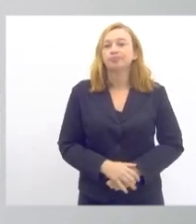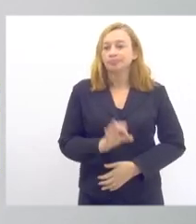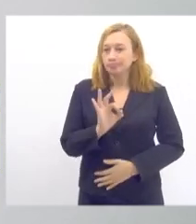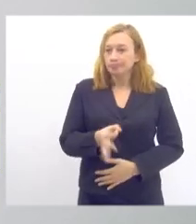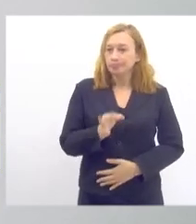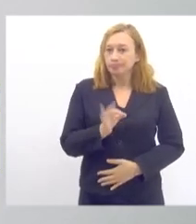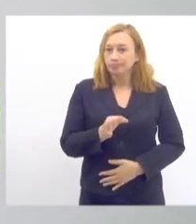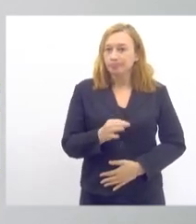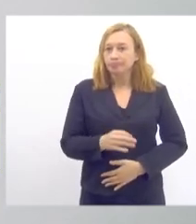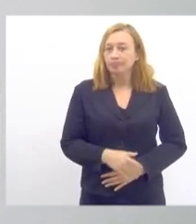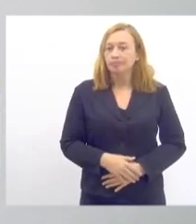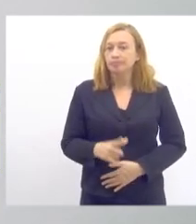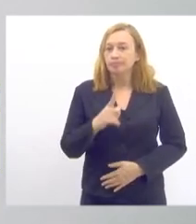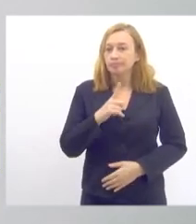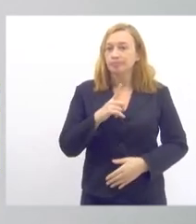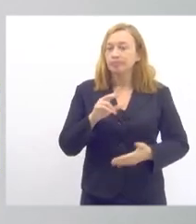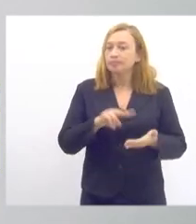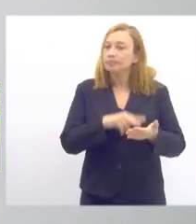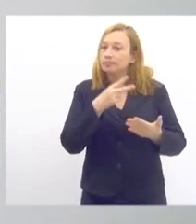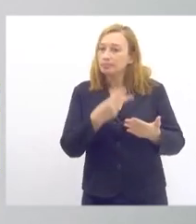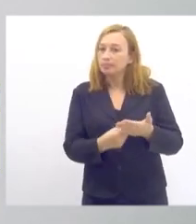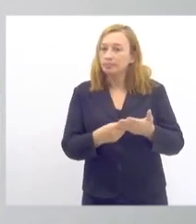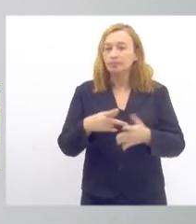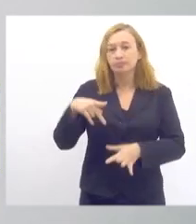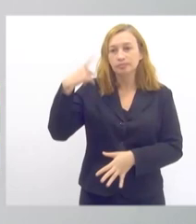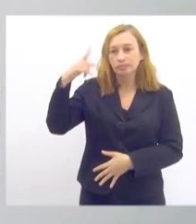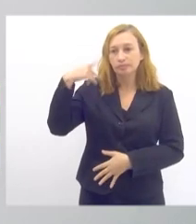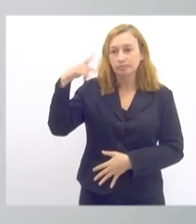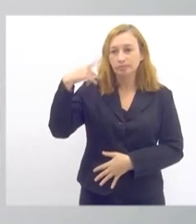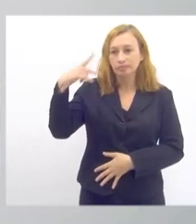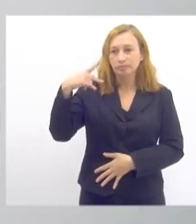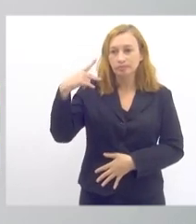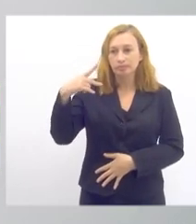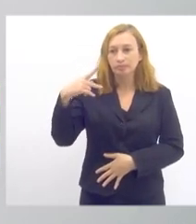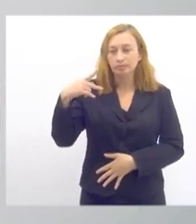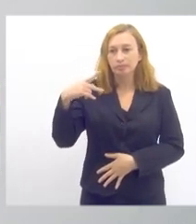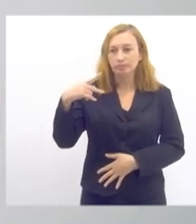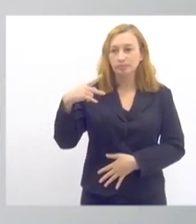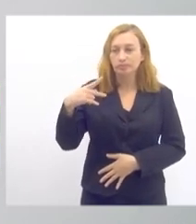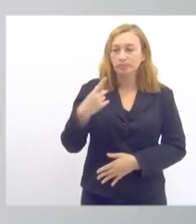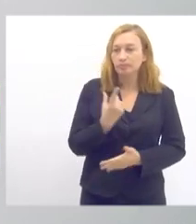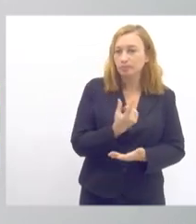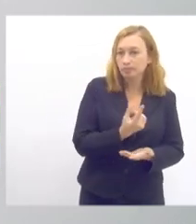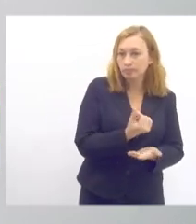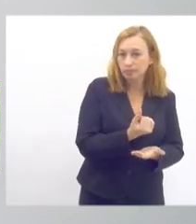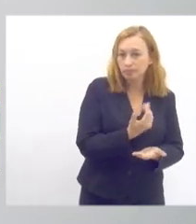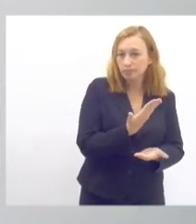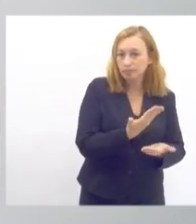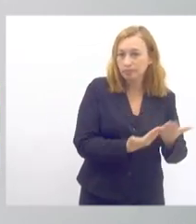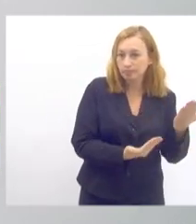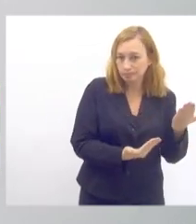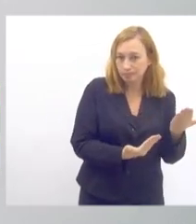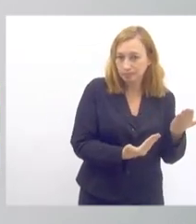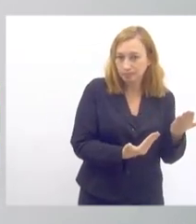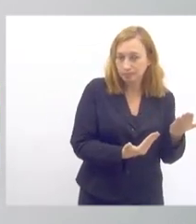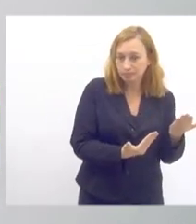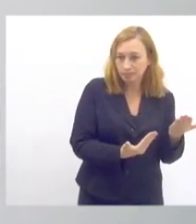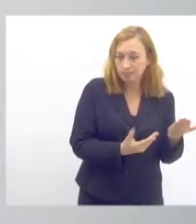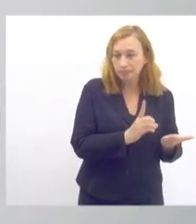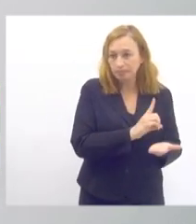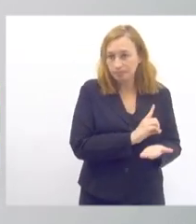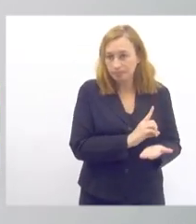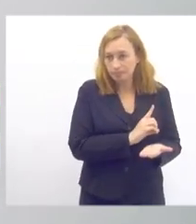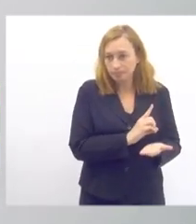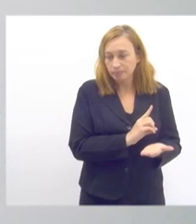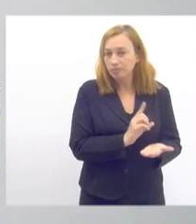isso foi feito porque houve uma interpretação no Parlamento que, uma vez que você deixa de ter um custo, que é o custo da impressão, que, obviamente, não é uma impressão qualquer,